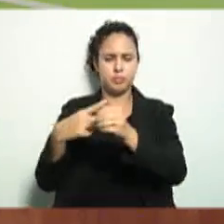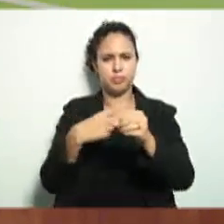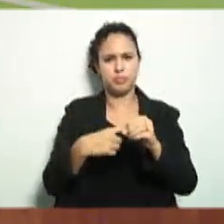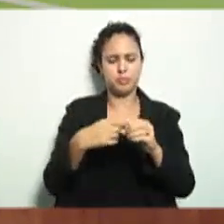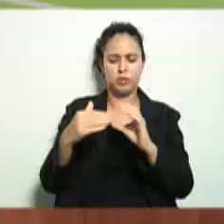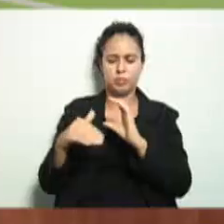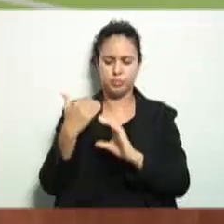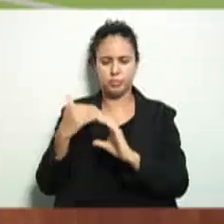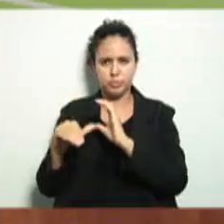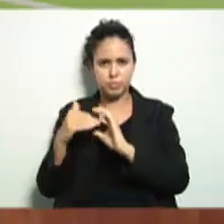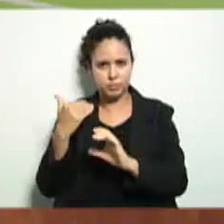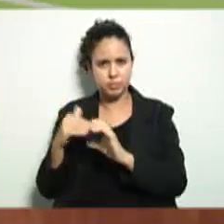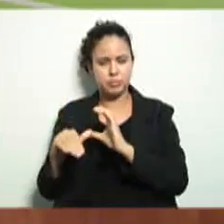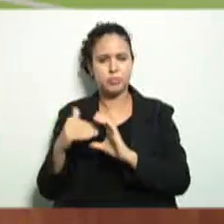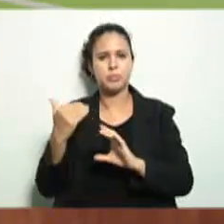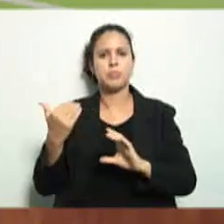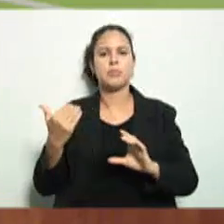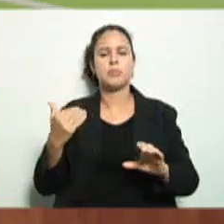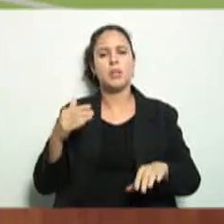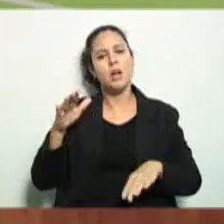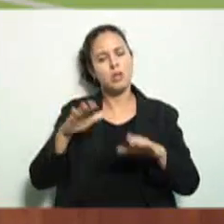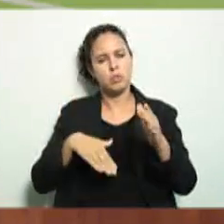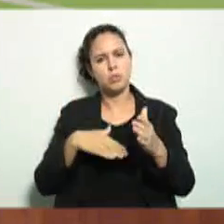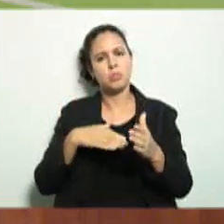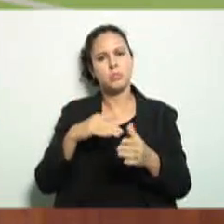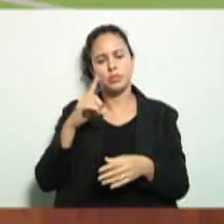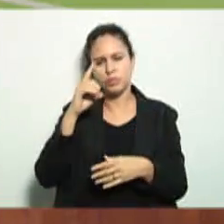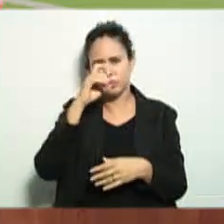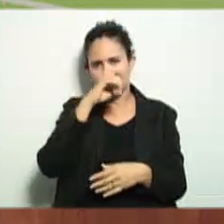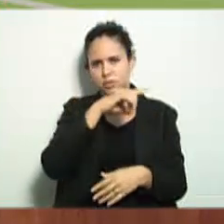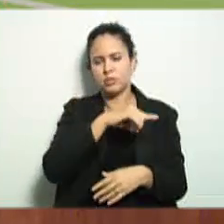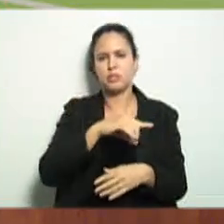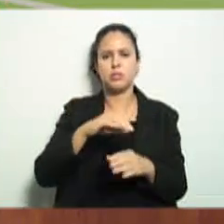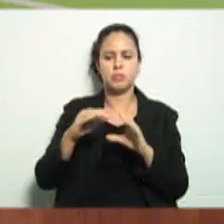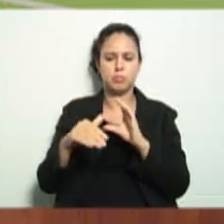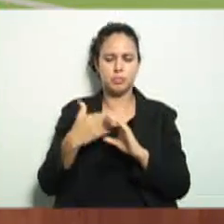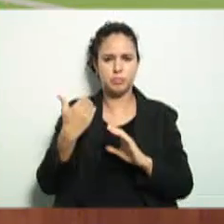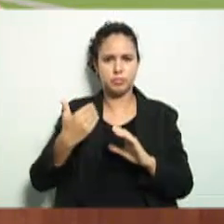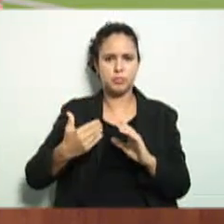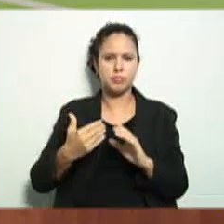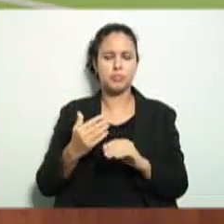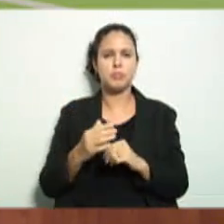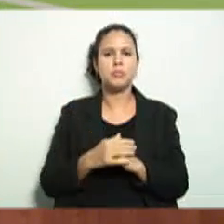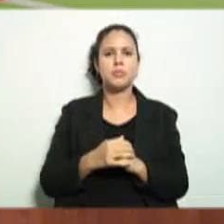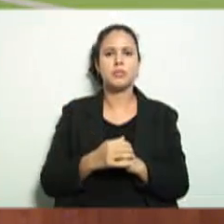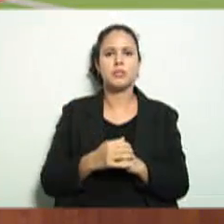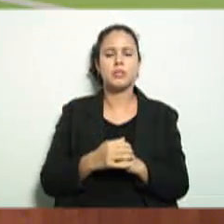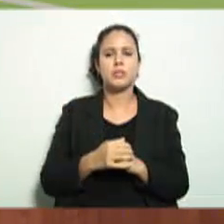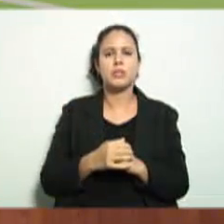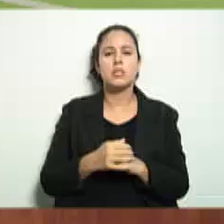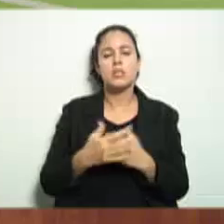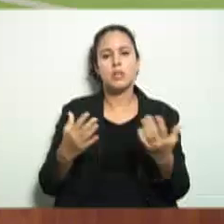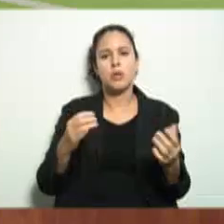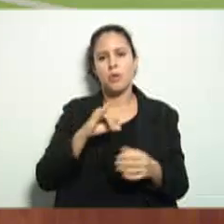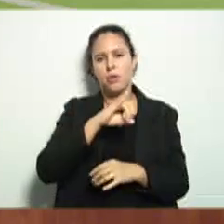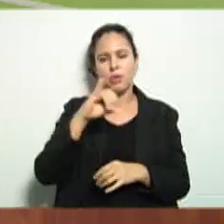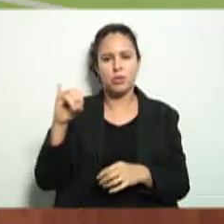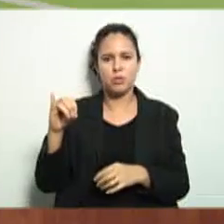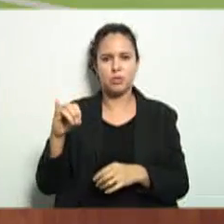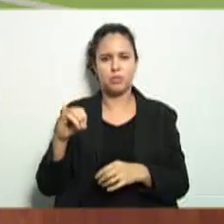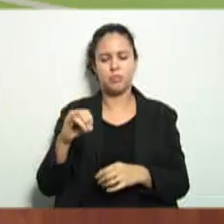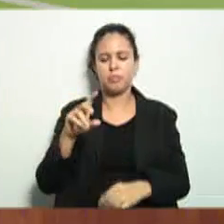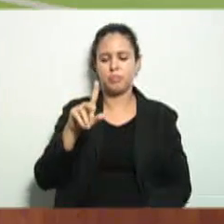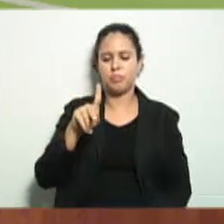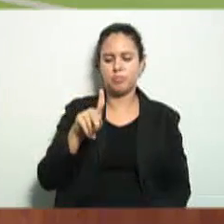hoje, outras eu sei que tiveram talvez dificuldade de entrar no chat com a gente, mas então um alô aí para Plácido